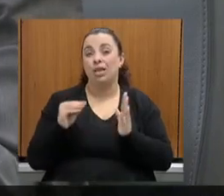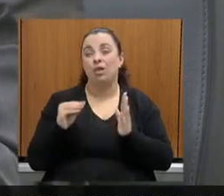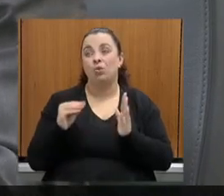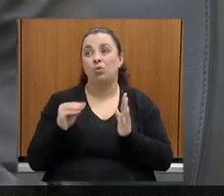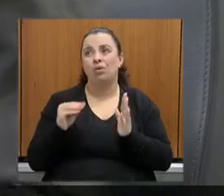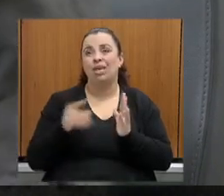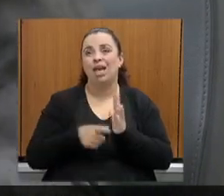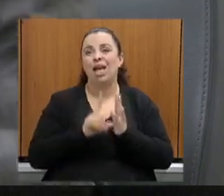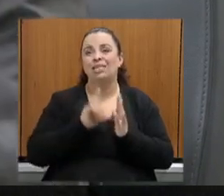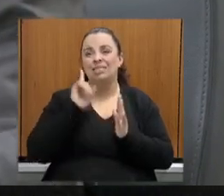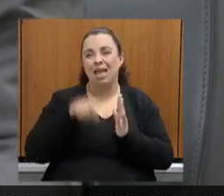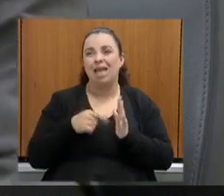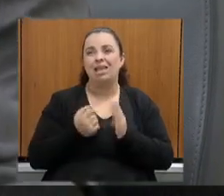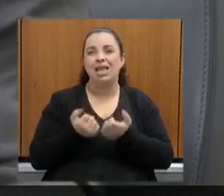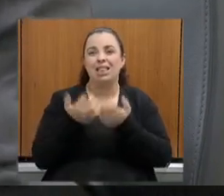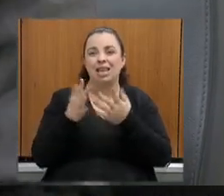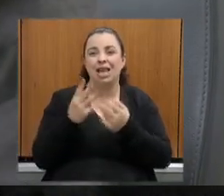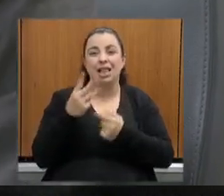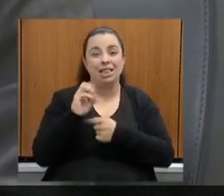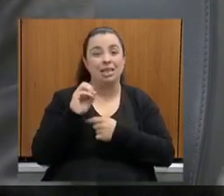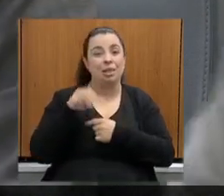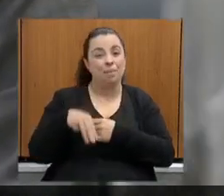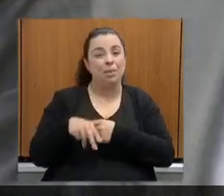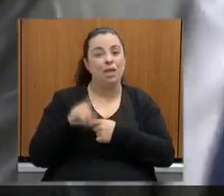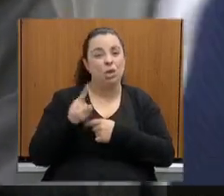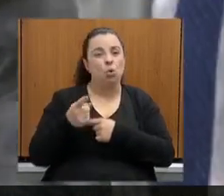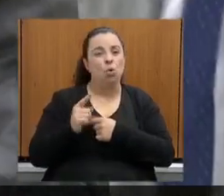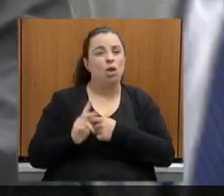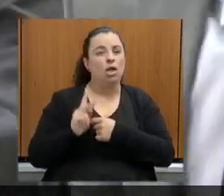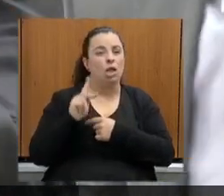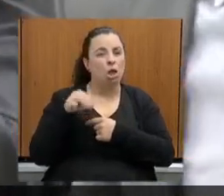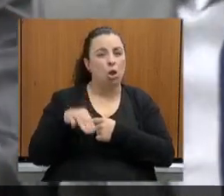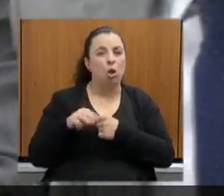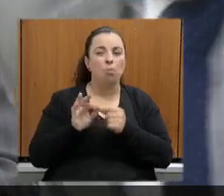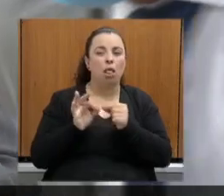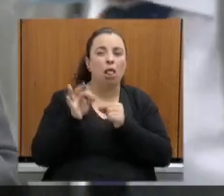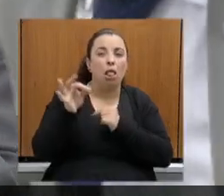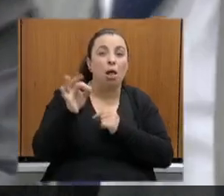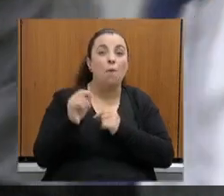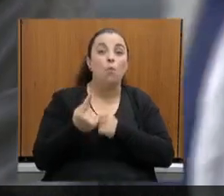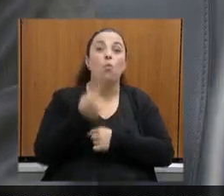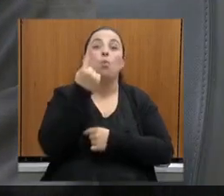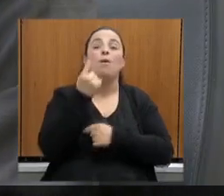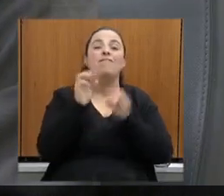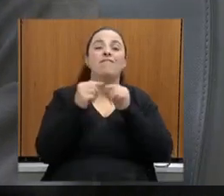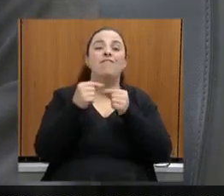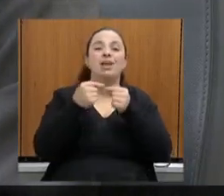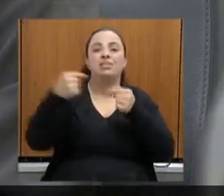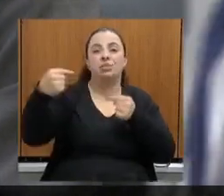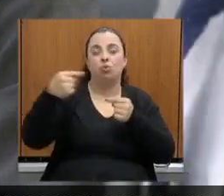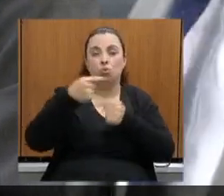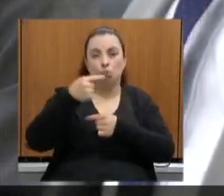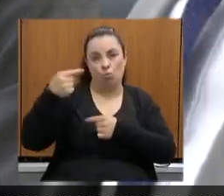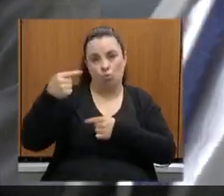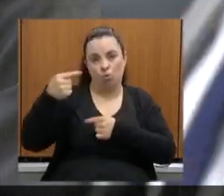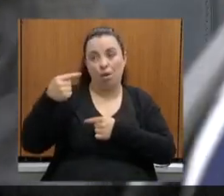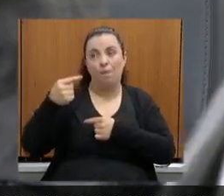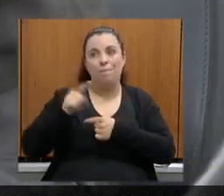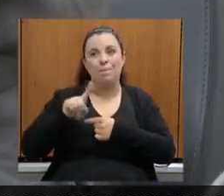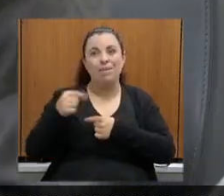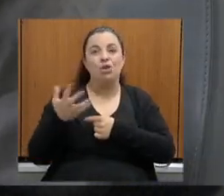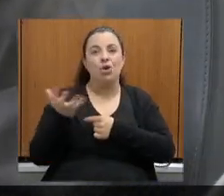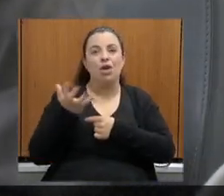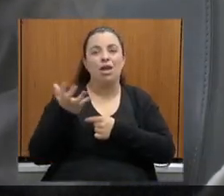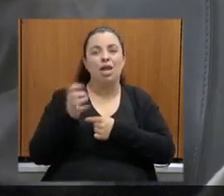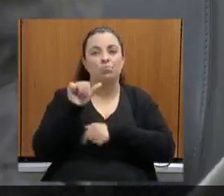monofásico Então hoje a gente vai fazer tudo é em trifásico todo novo pedido de conexão já sai é em